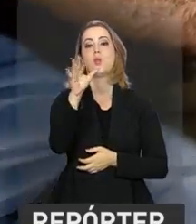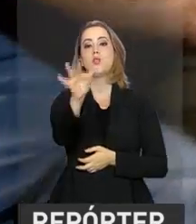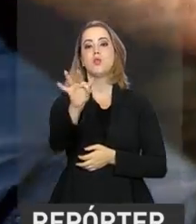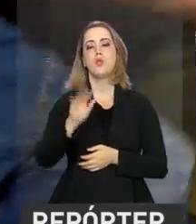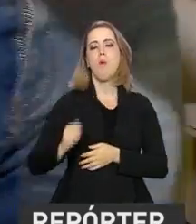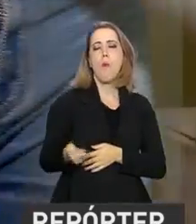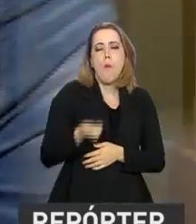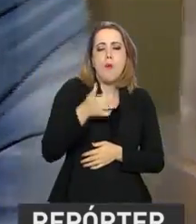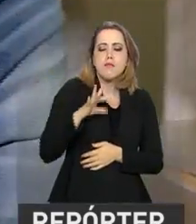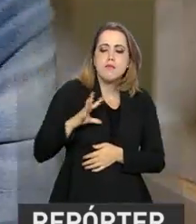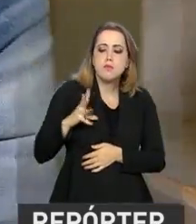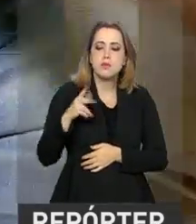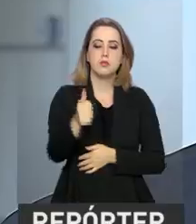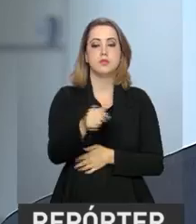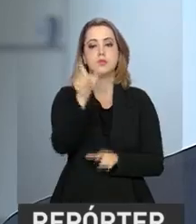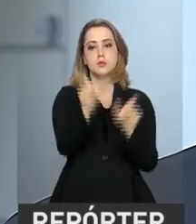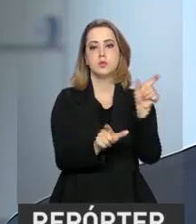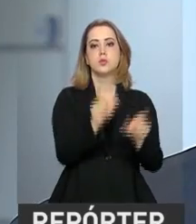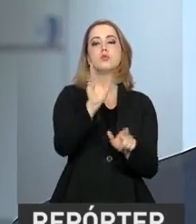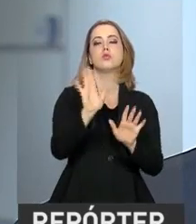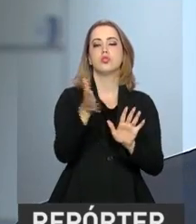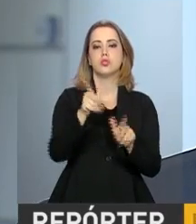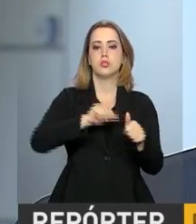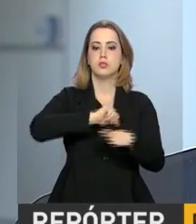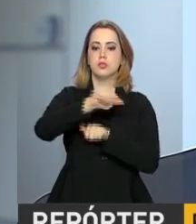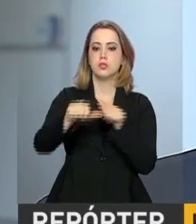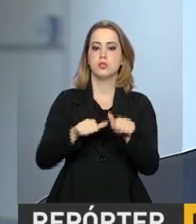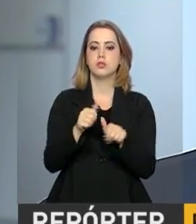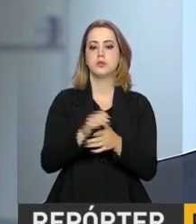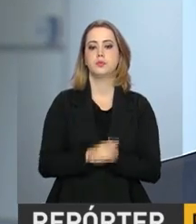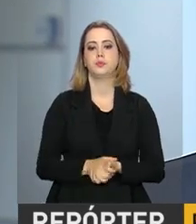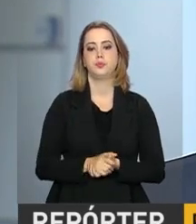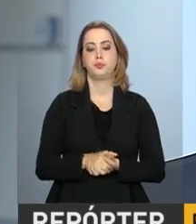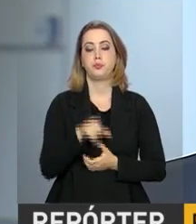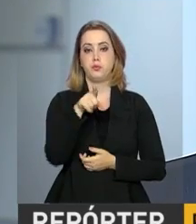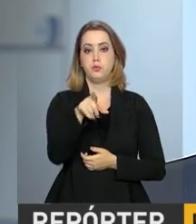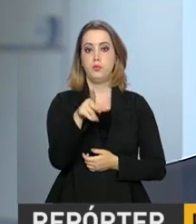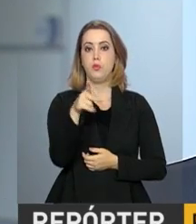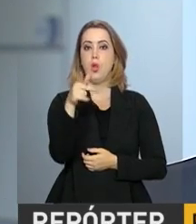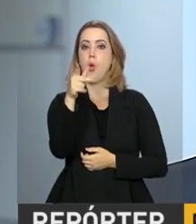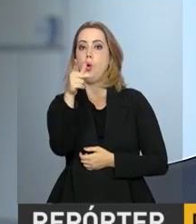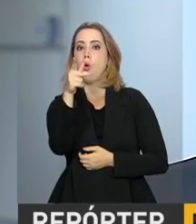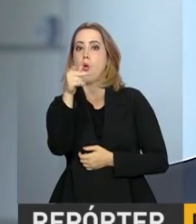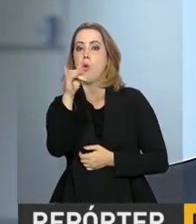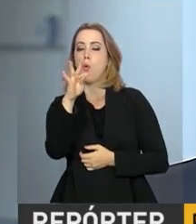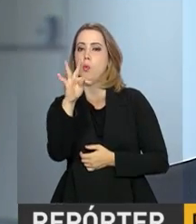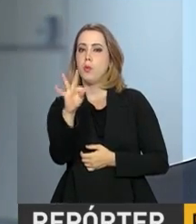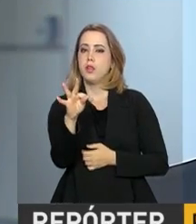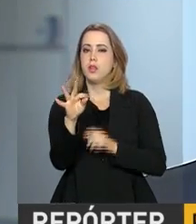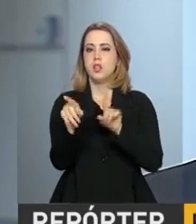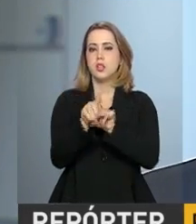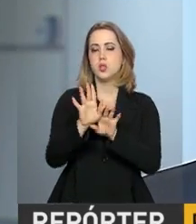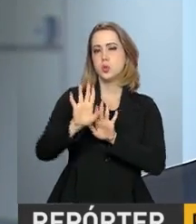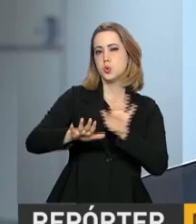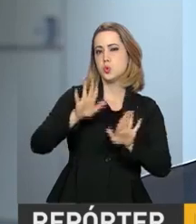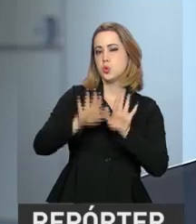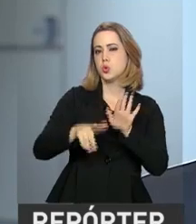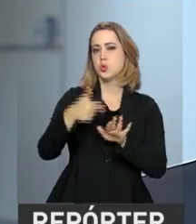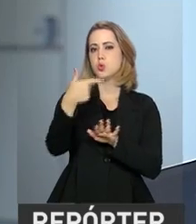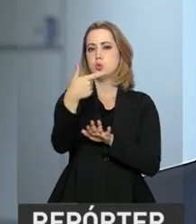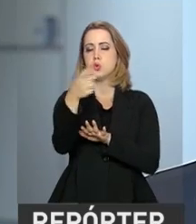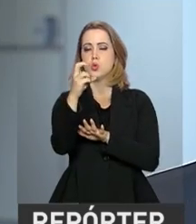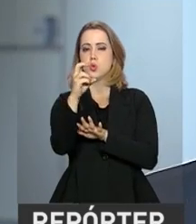quase todo mundo já fez a troca os kits a gente tem em valores absolutos 250 aproximadamente